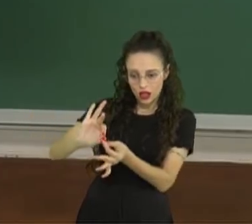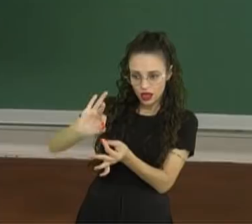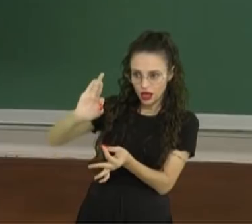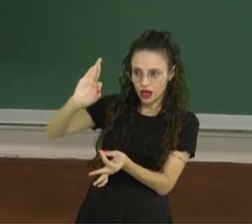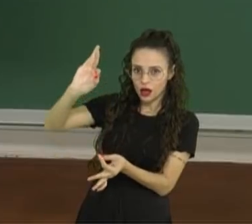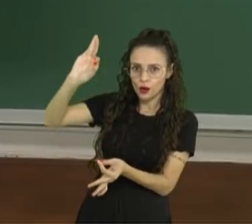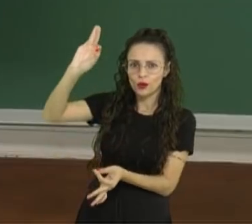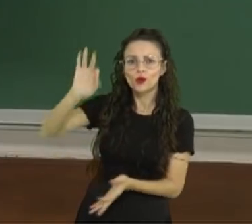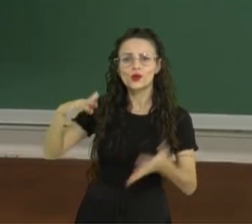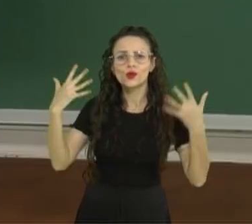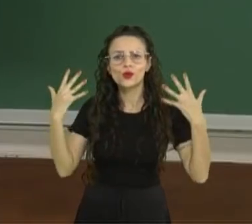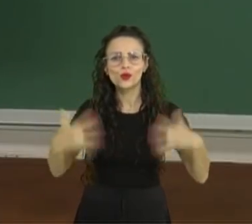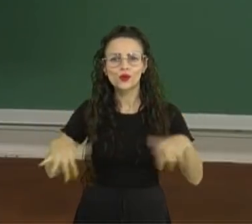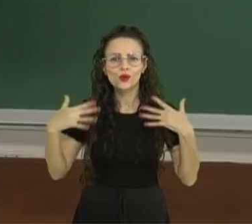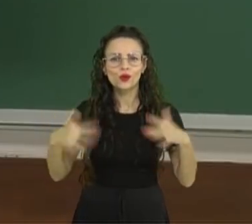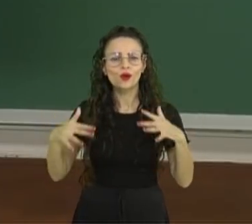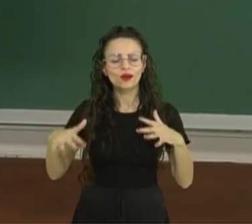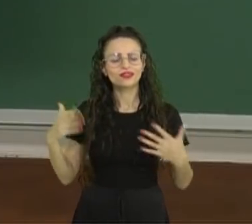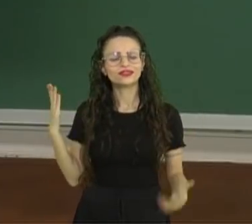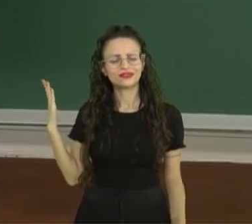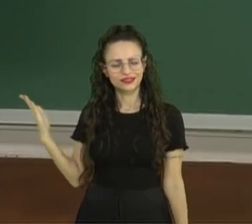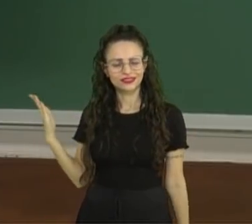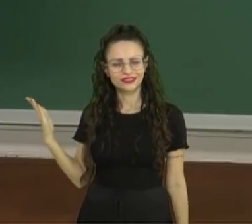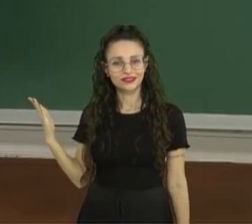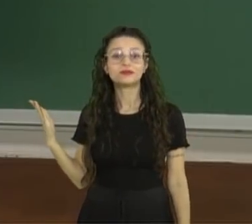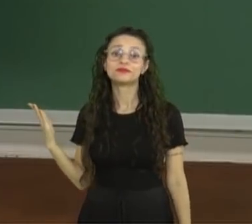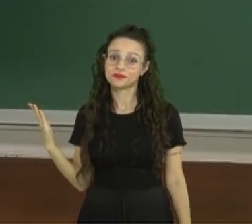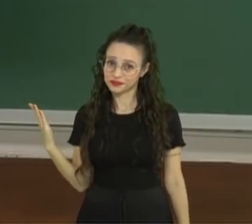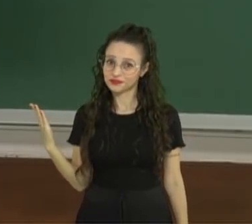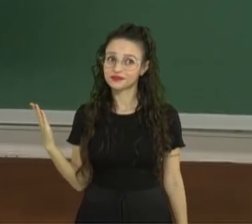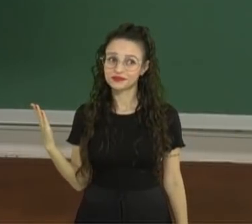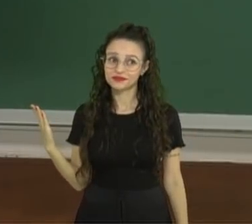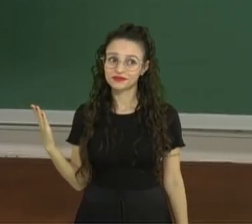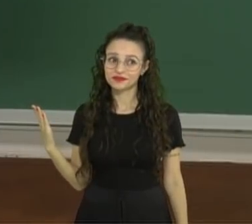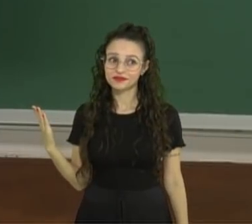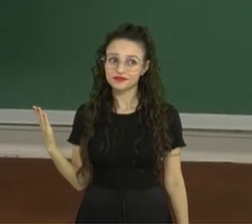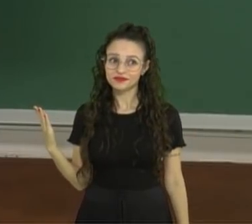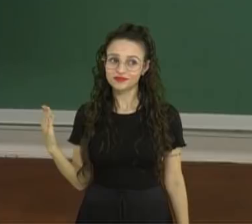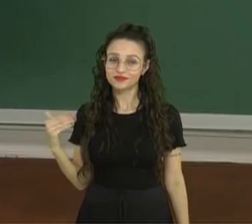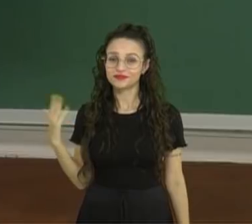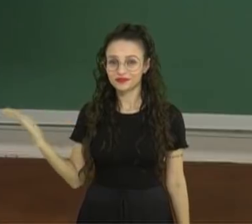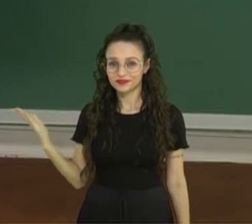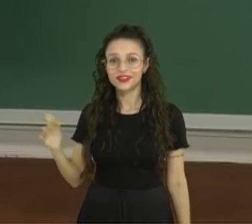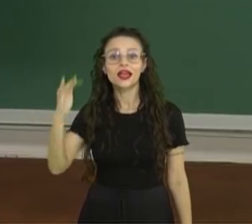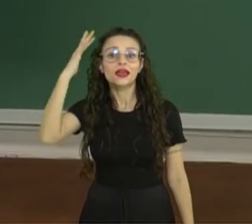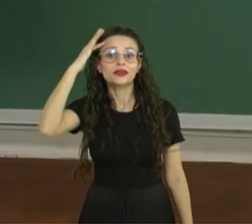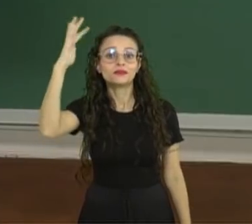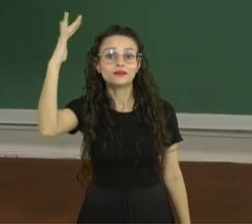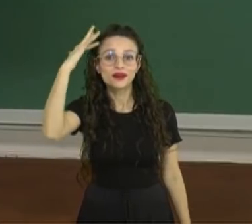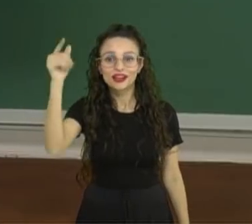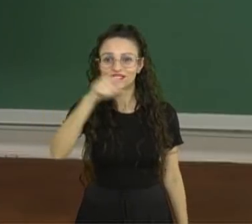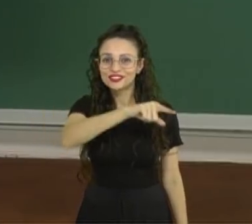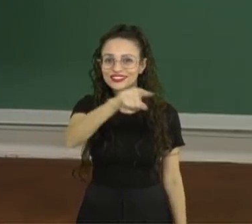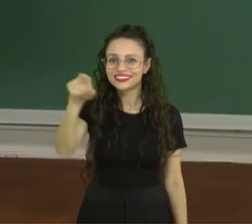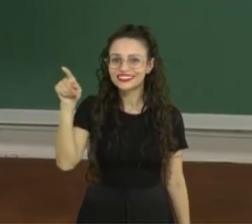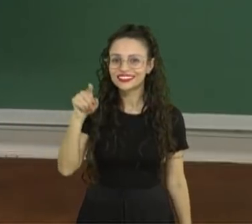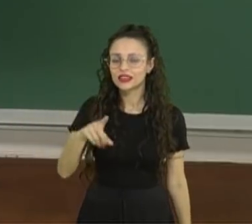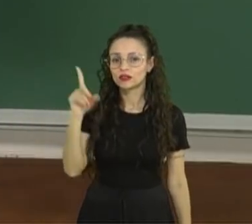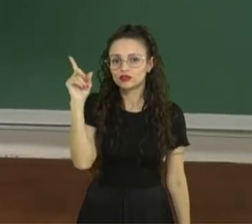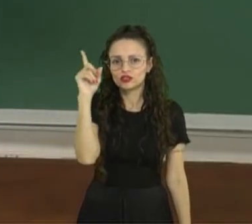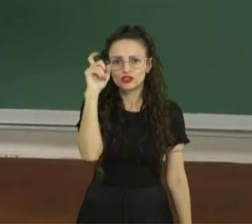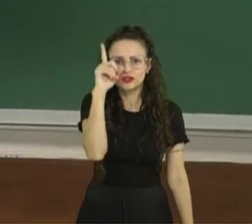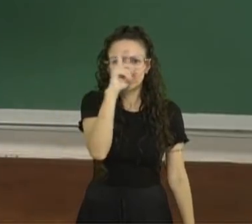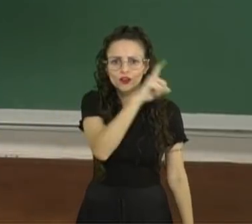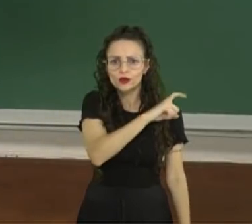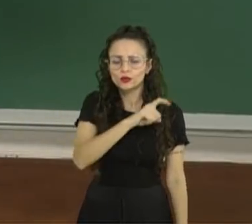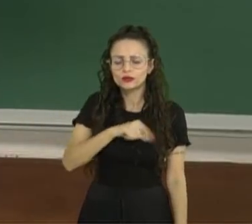né? A pirâmide de Khafre? E aí, de Quéops? Você imagine a dificuldade